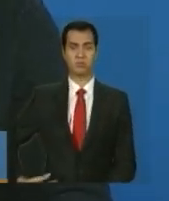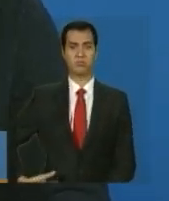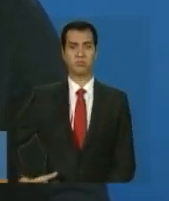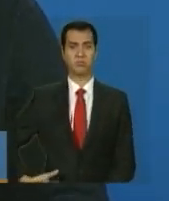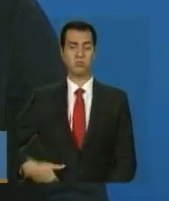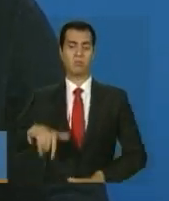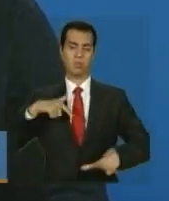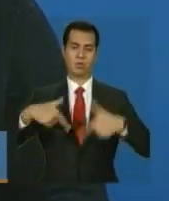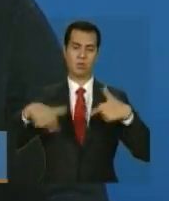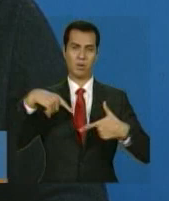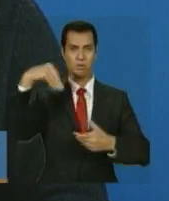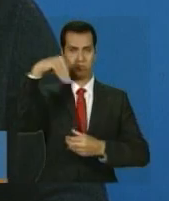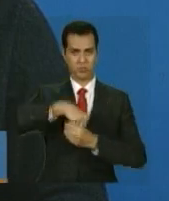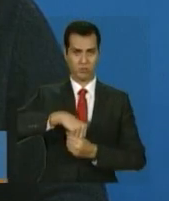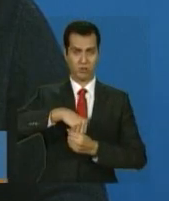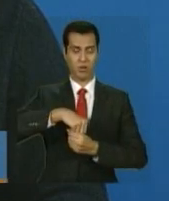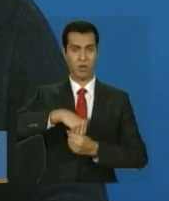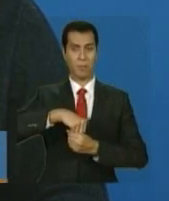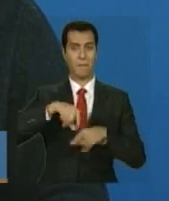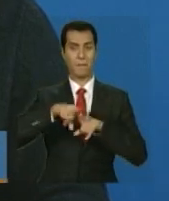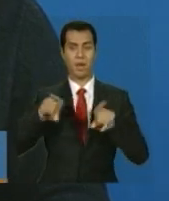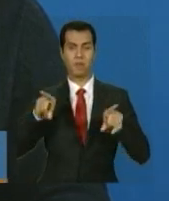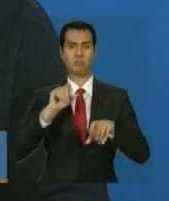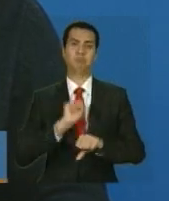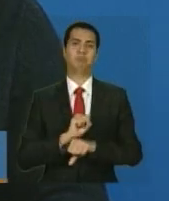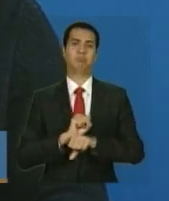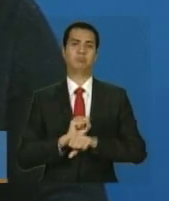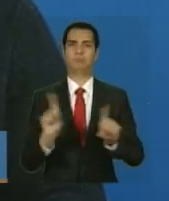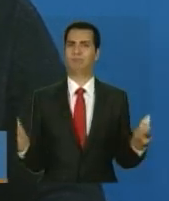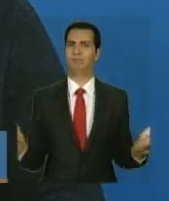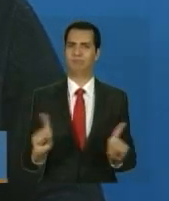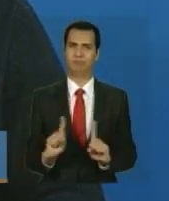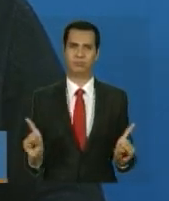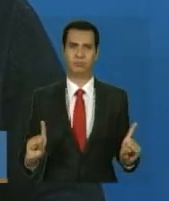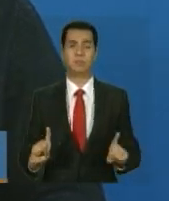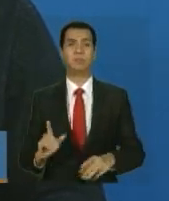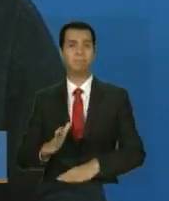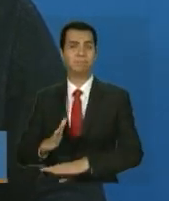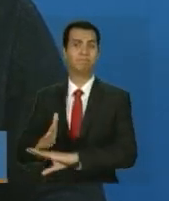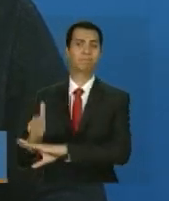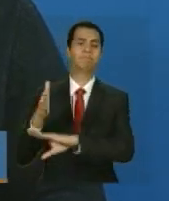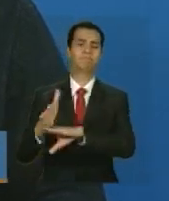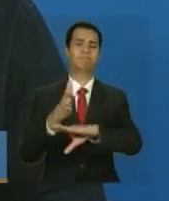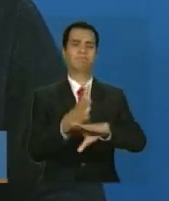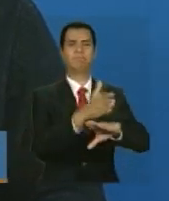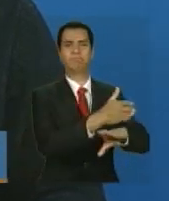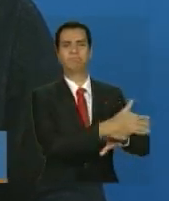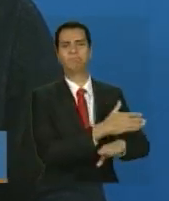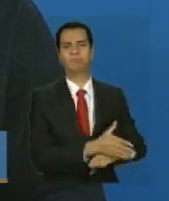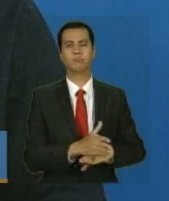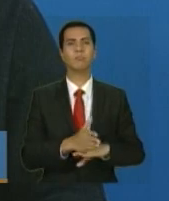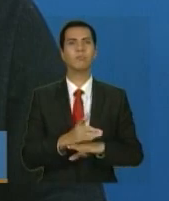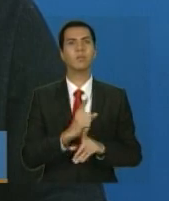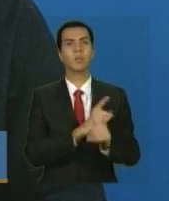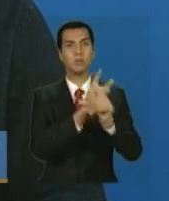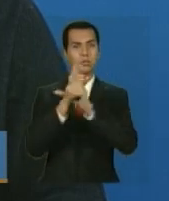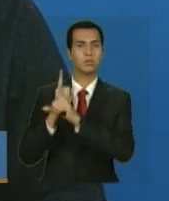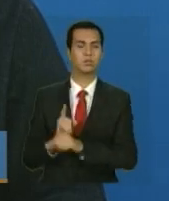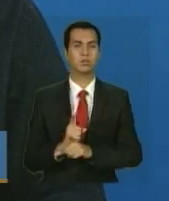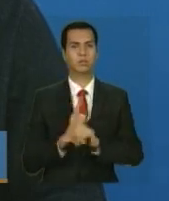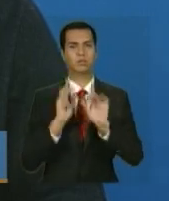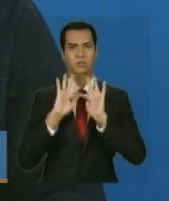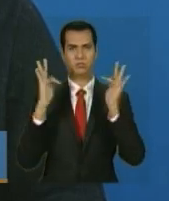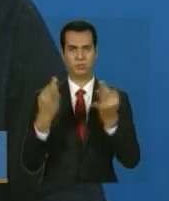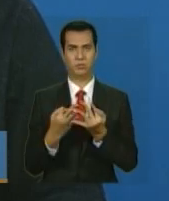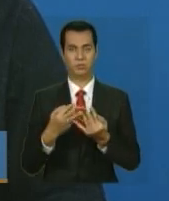tentando encontrar essas famílias onde elas estejam. Por quê? Nós estamos falando de